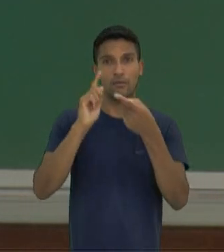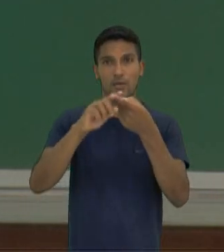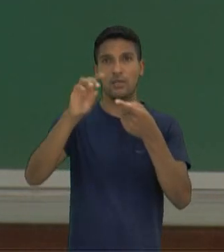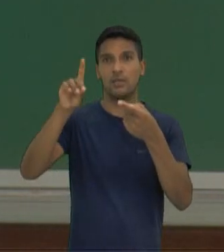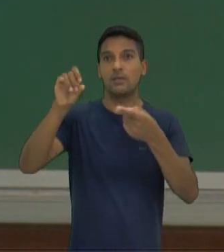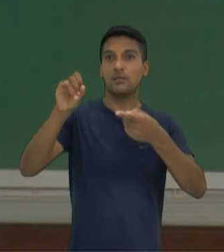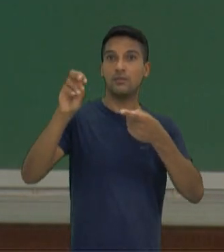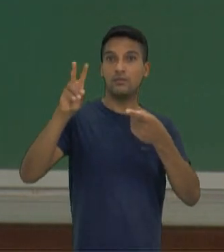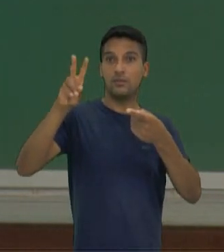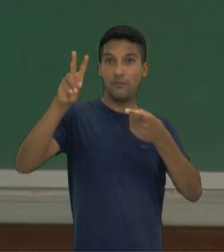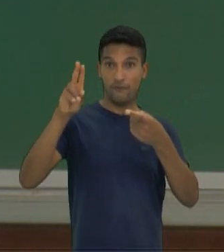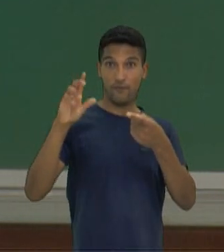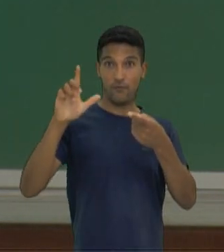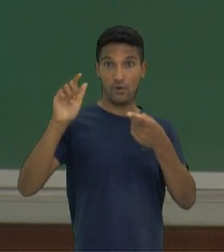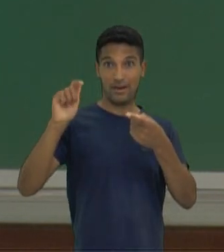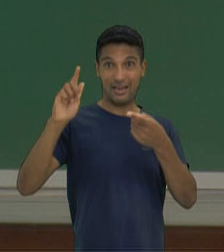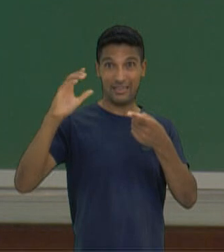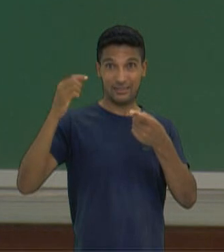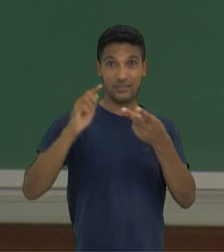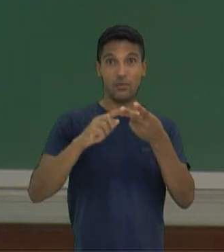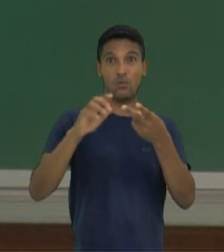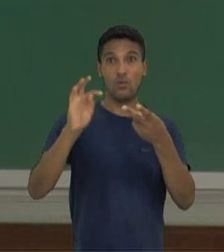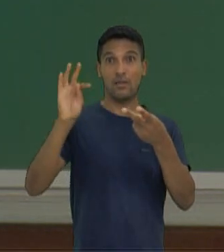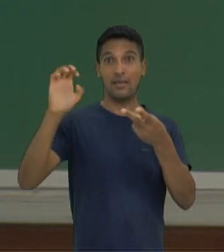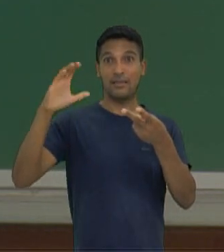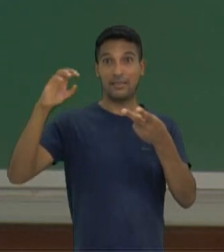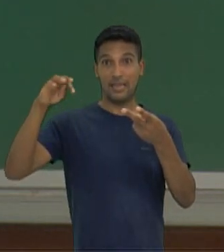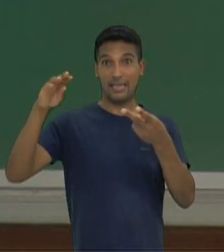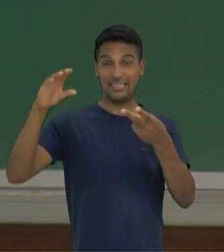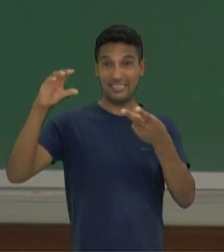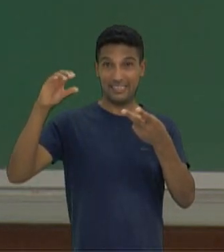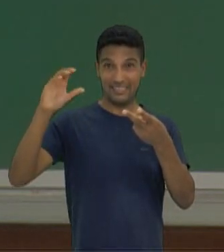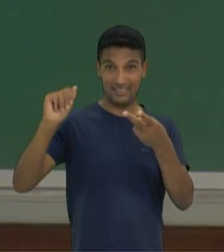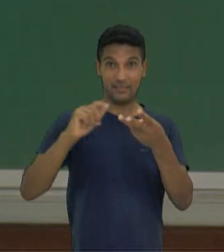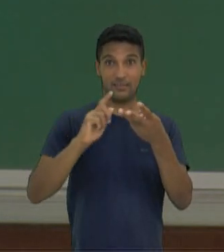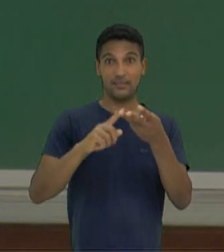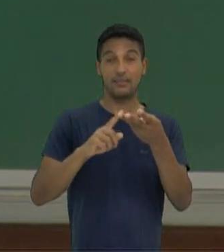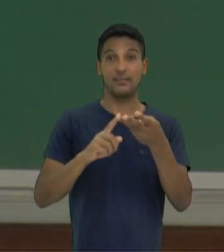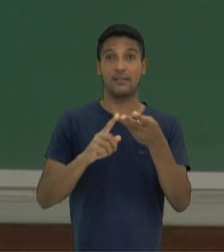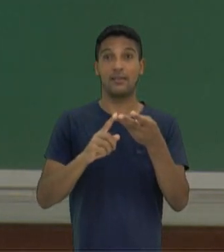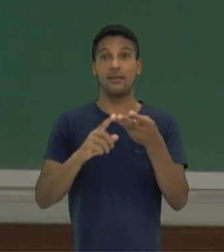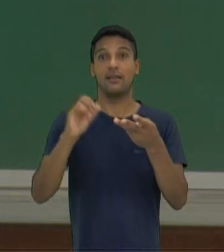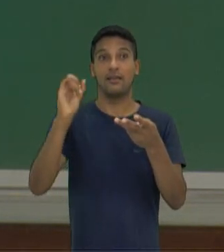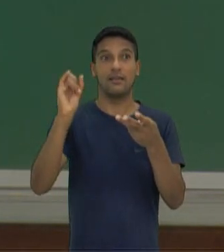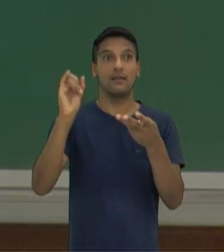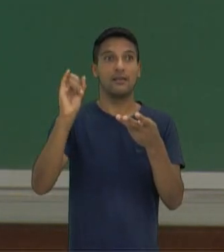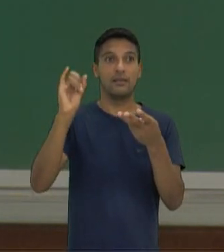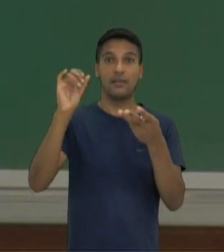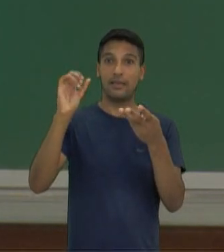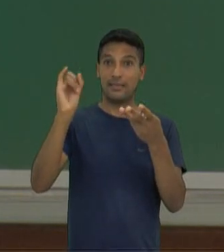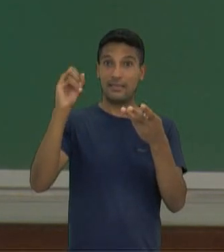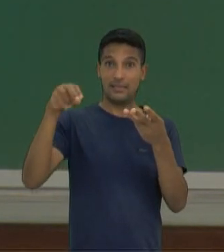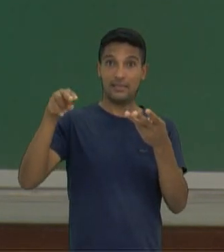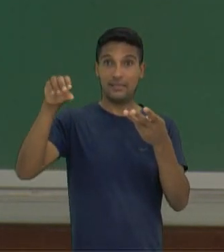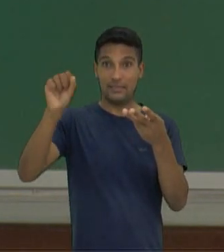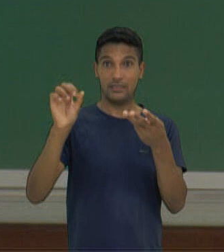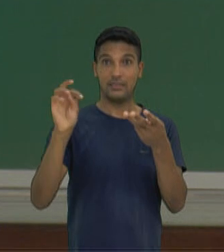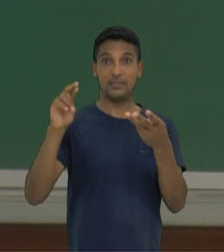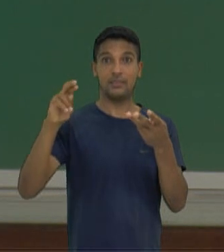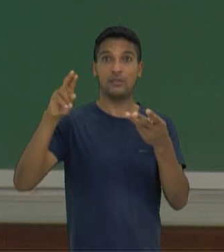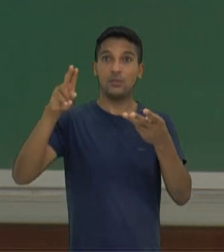a técnica, instrucional e de emprego, e outras que você deve ter pensado já aí sentado em sua